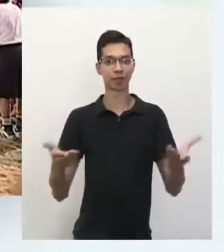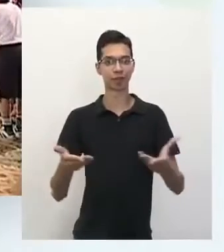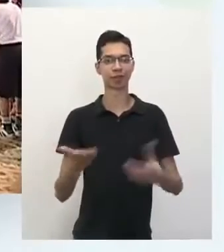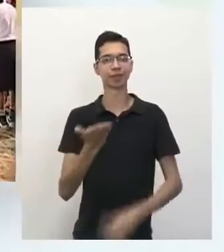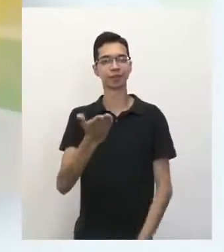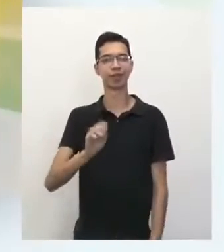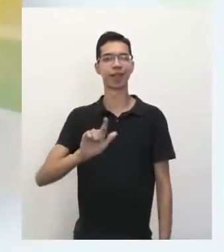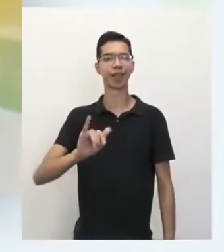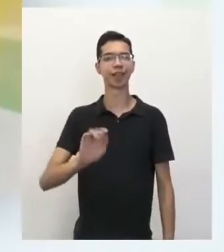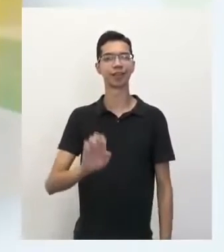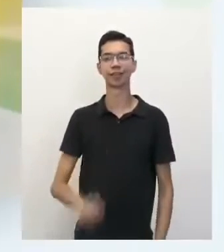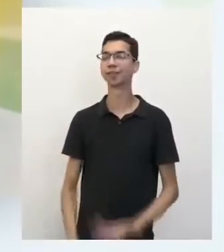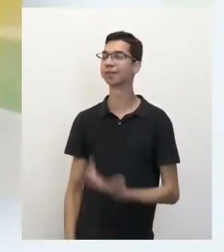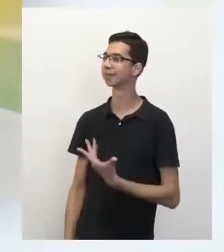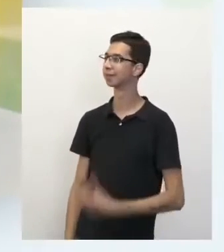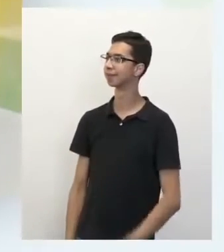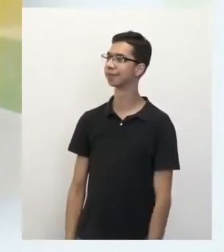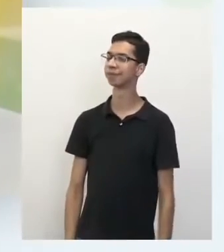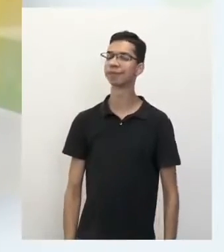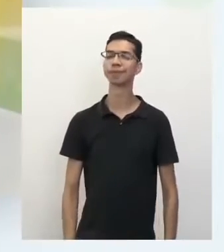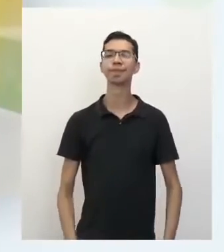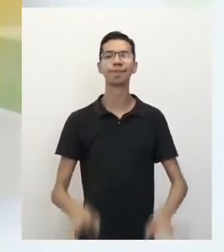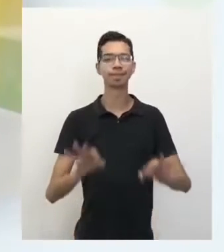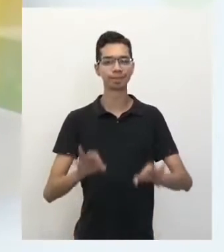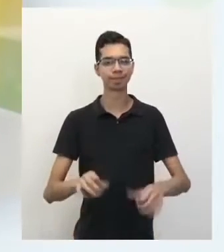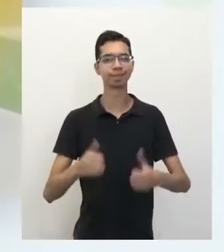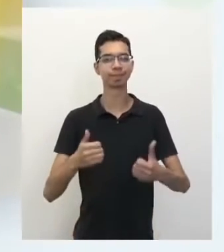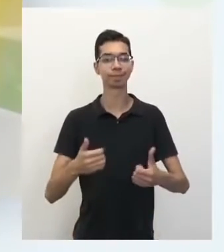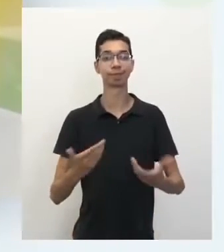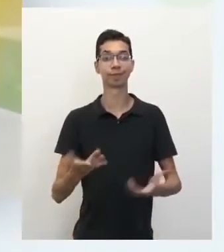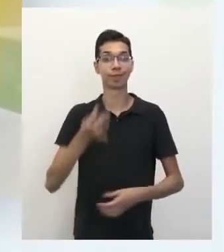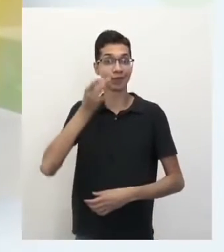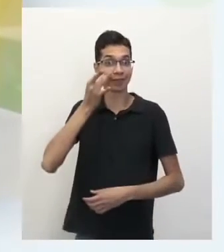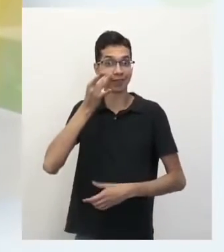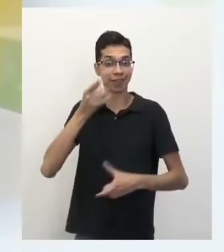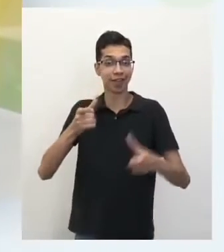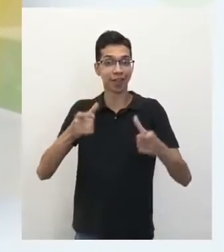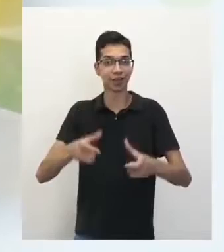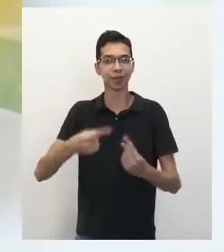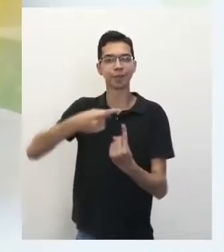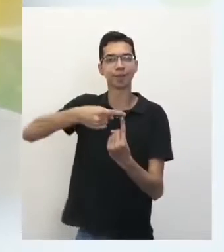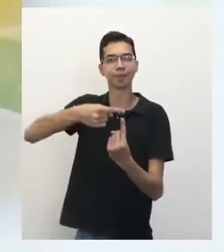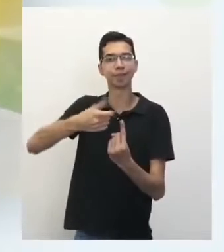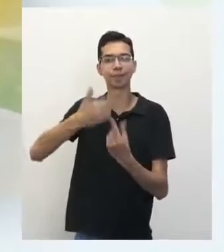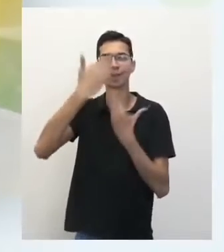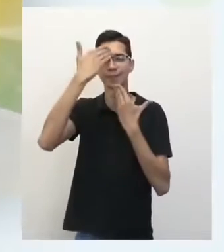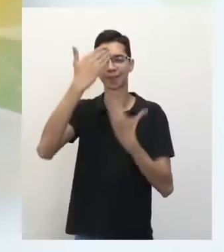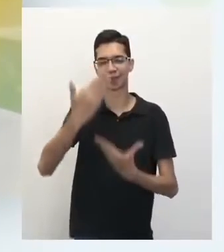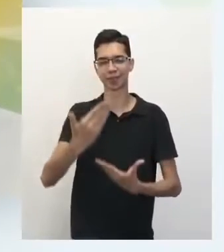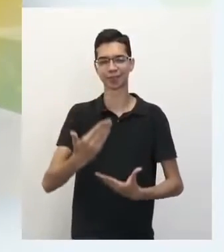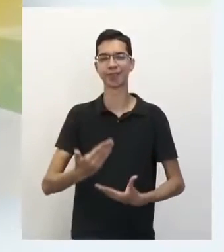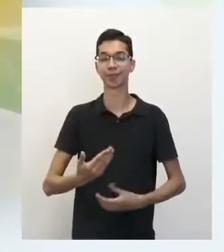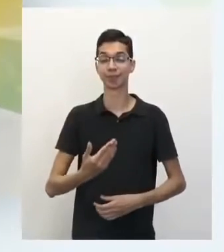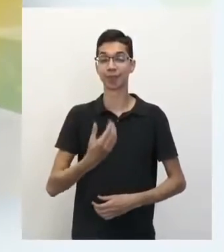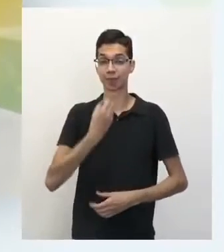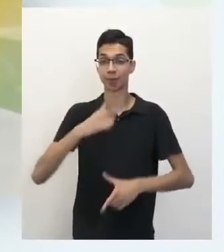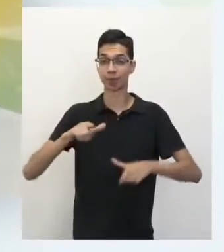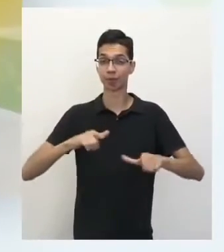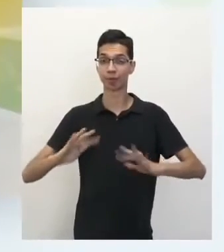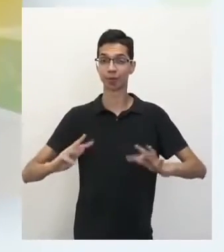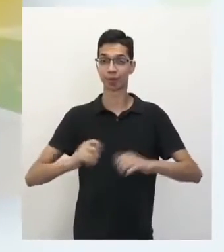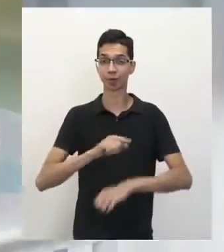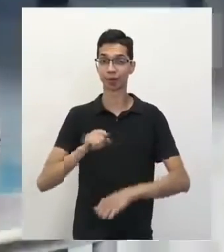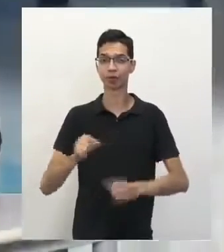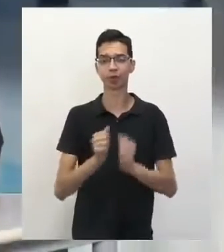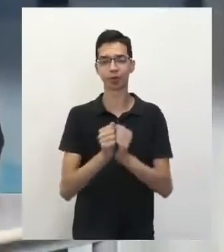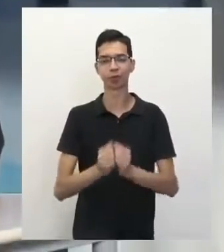você, Aline. Tá certo, Sumaia Vilela ao vivo aí direto de Palmas. Uma boa noite, um bom trabalho a todos que estão aí em Palmas